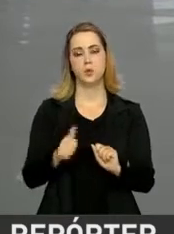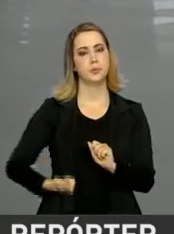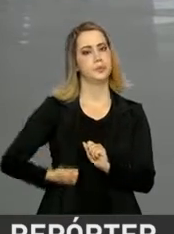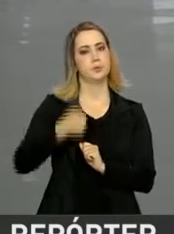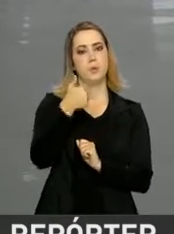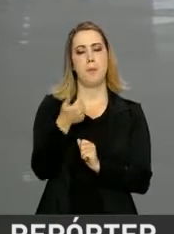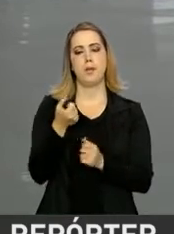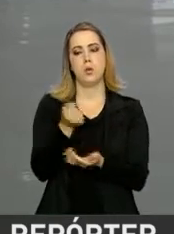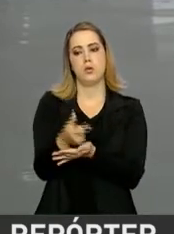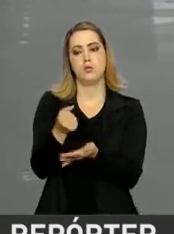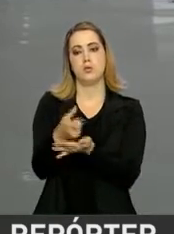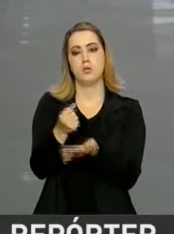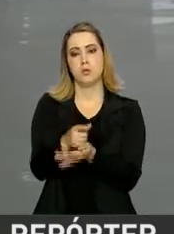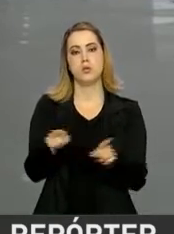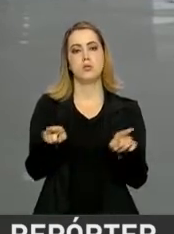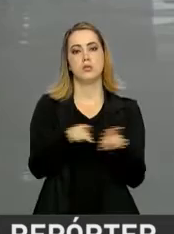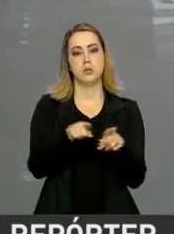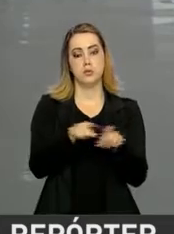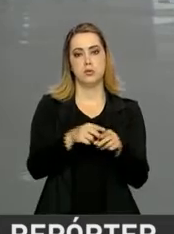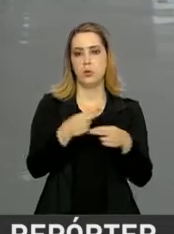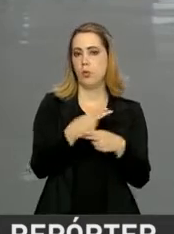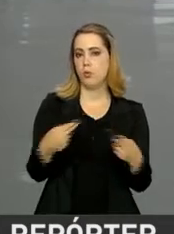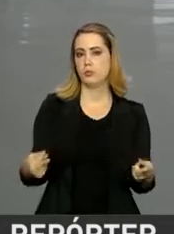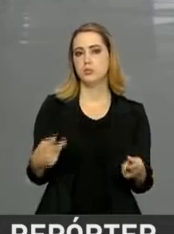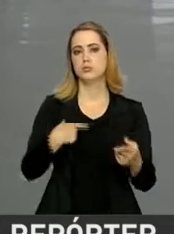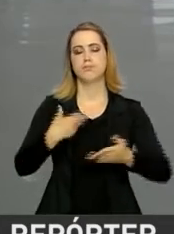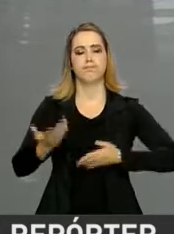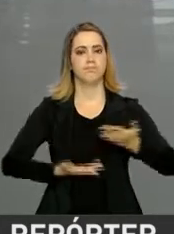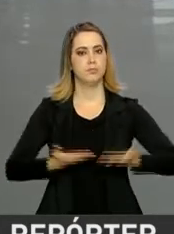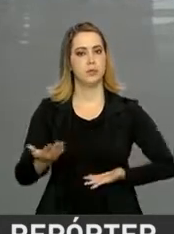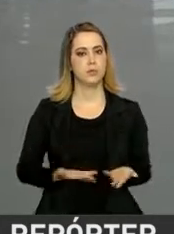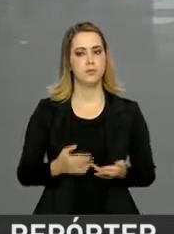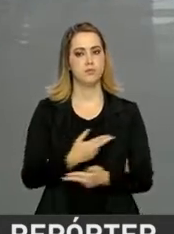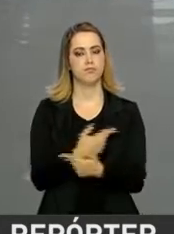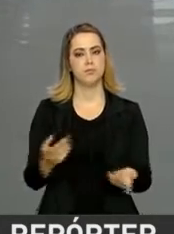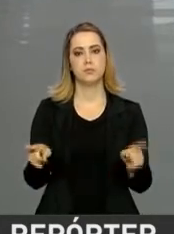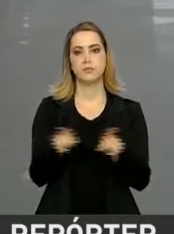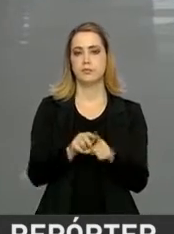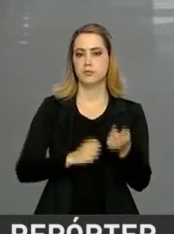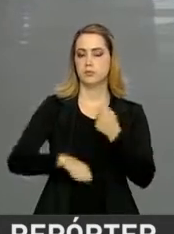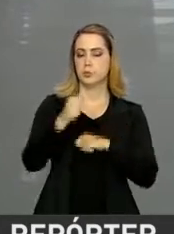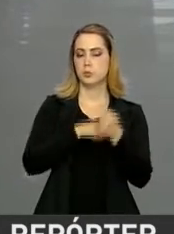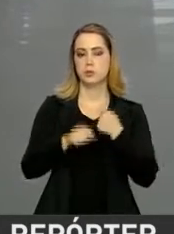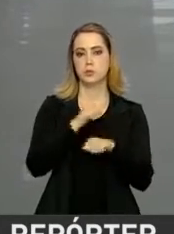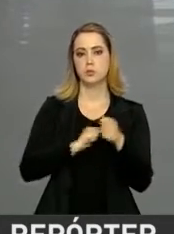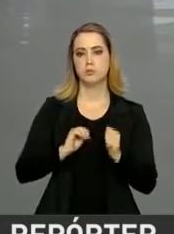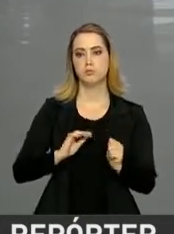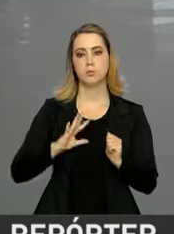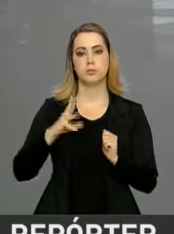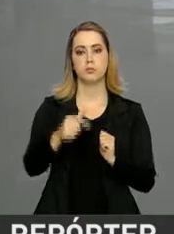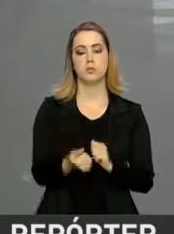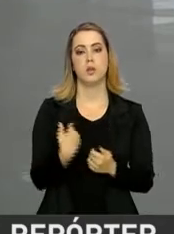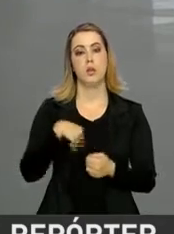o consumo, a demanda por bens, mercadorias e serviços e também a própria economia como um todo. Então agora